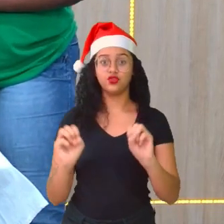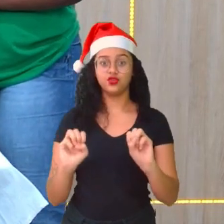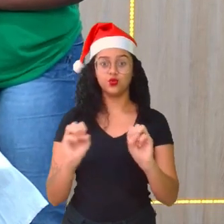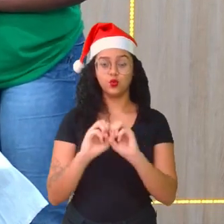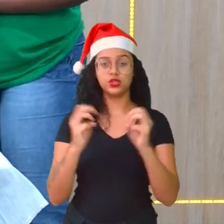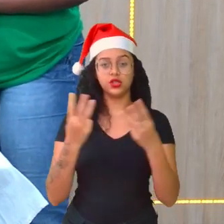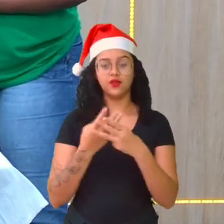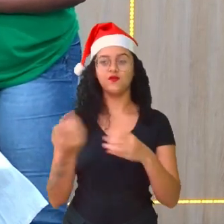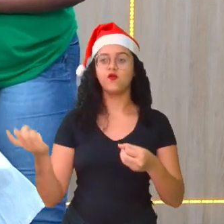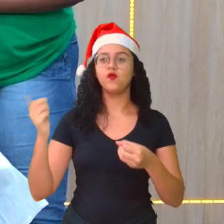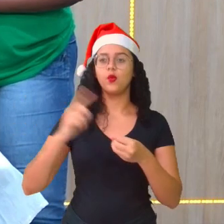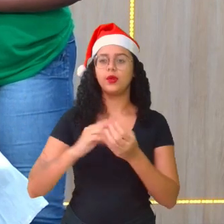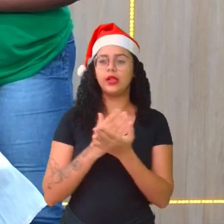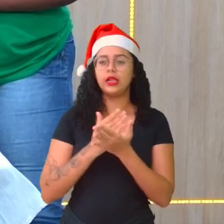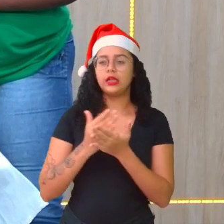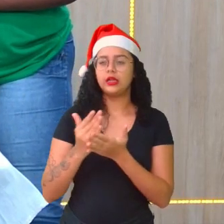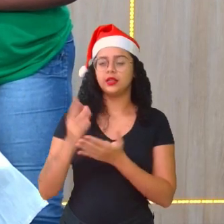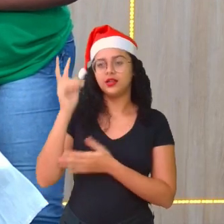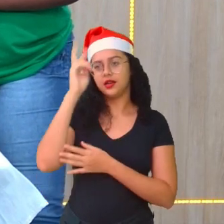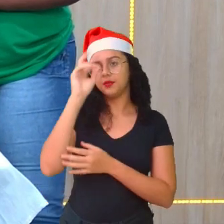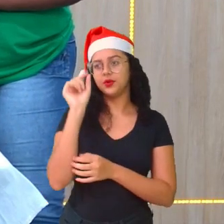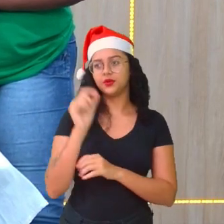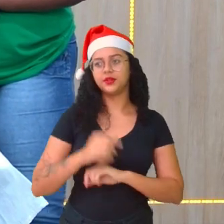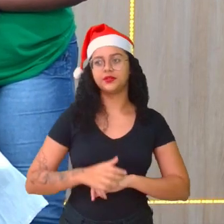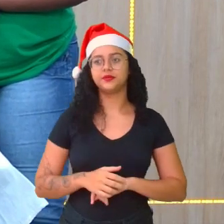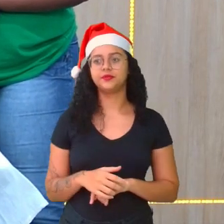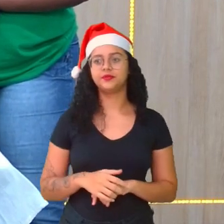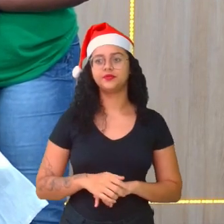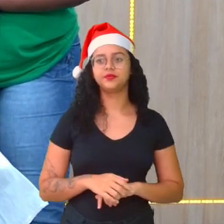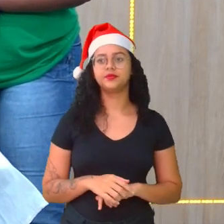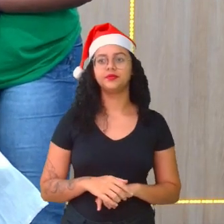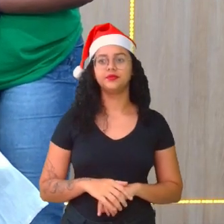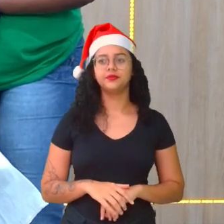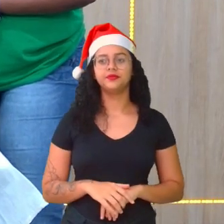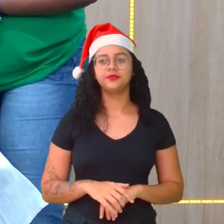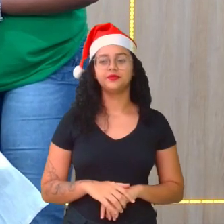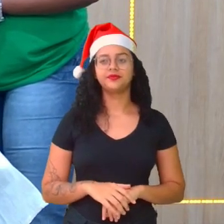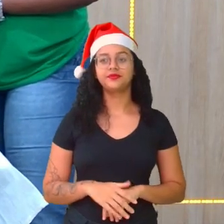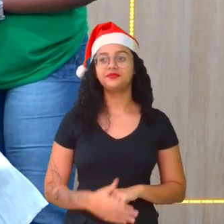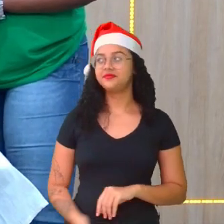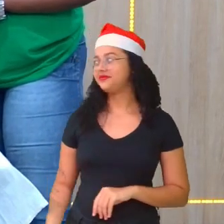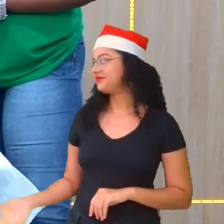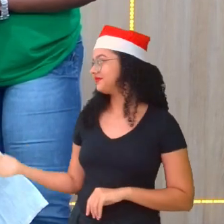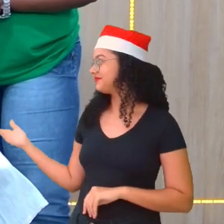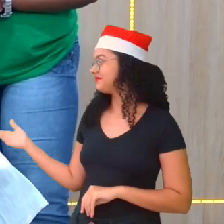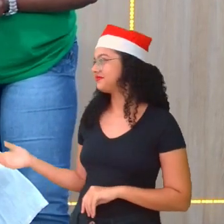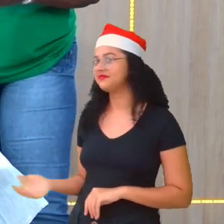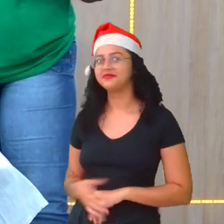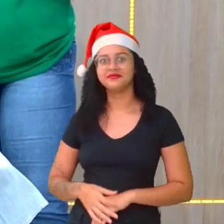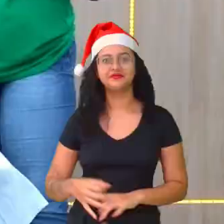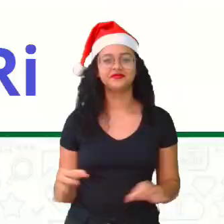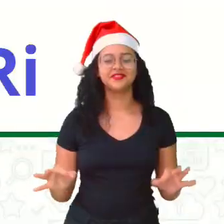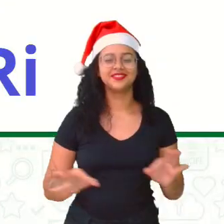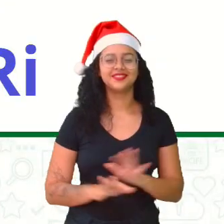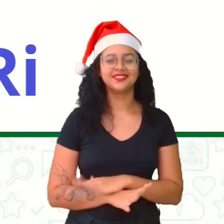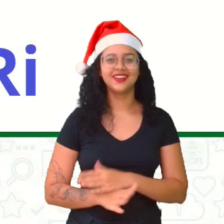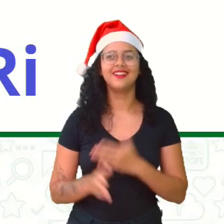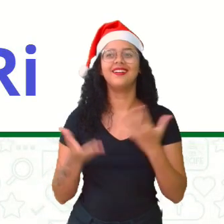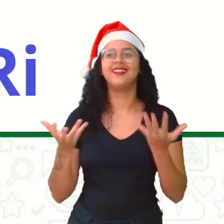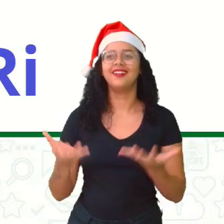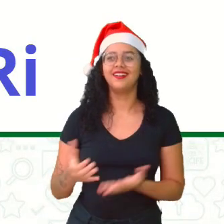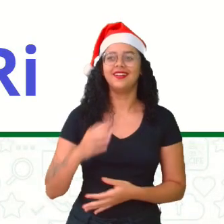gente lembra aqui do comezinho a respeito disso, que foi massa, olha só. Pronto!